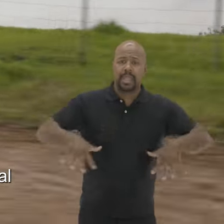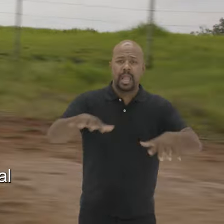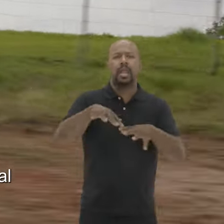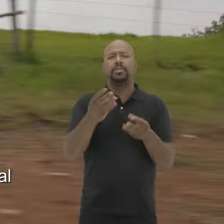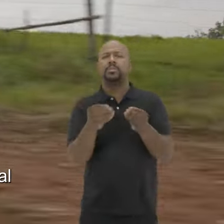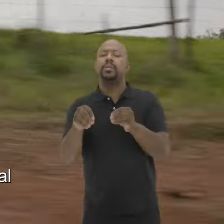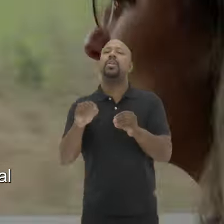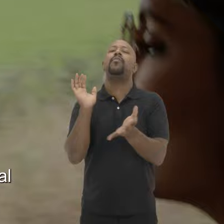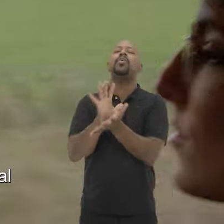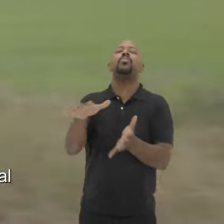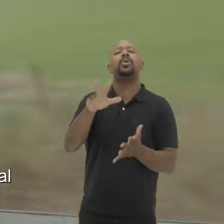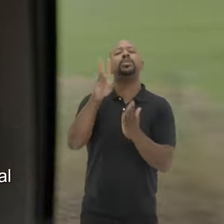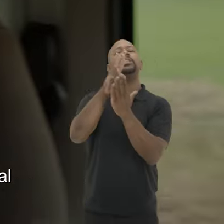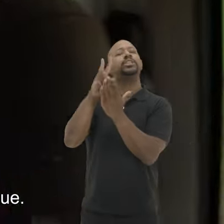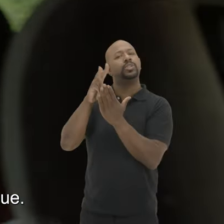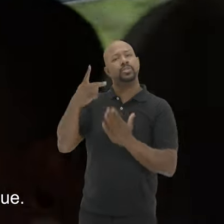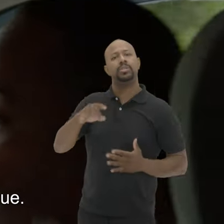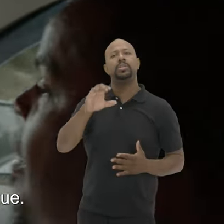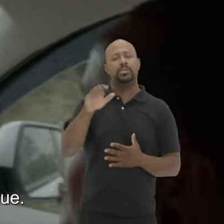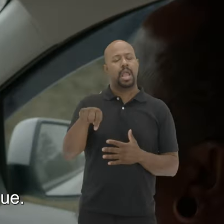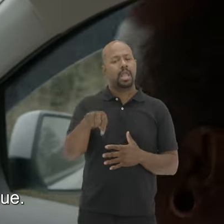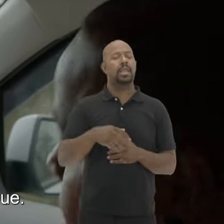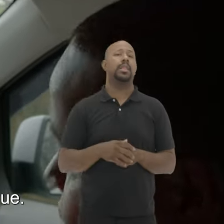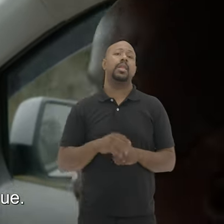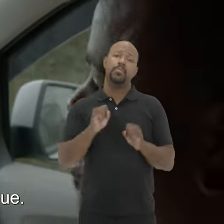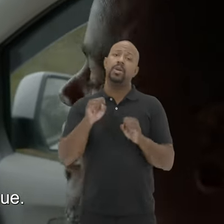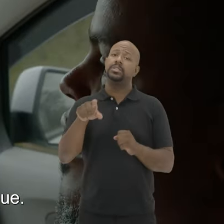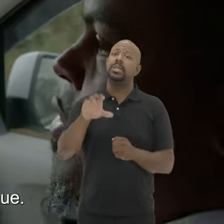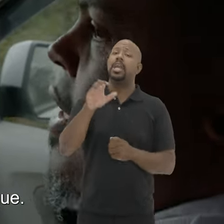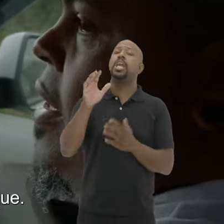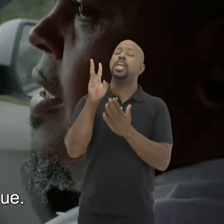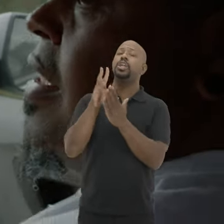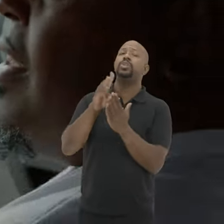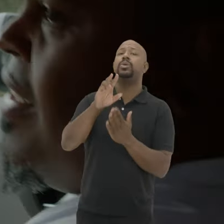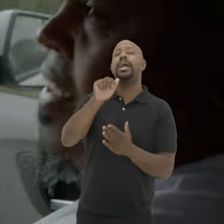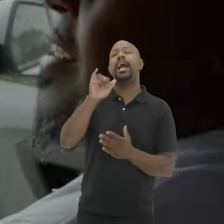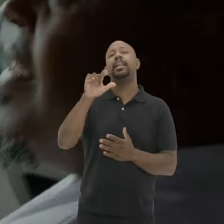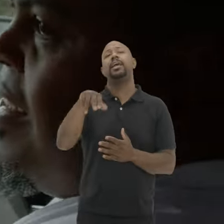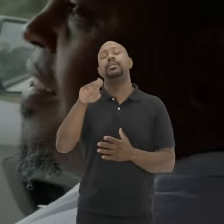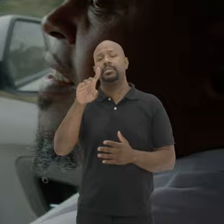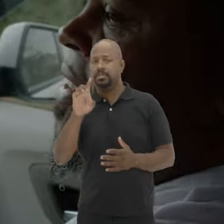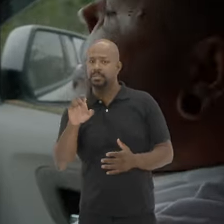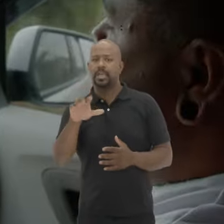manejo ambiental feito pelos índios kaingang então aqui pode ter índioca